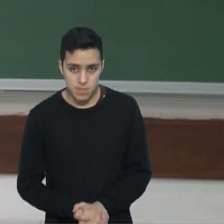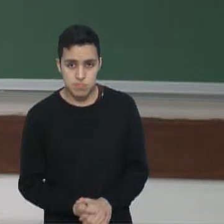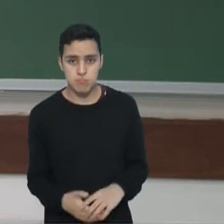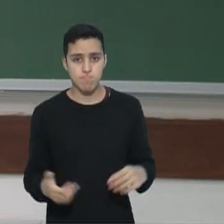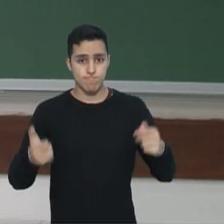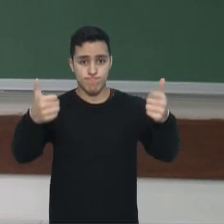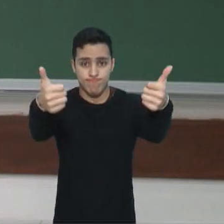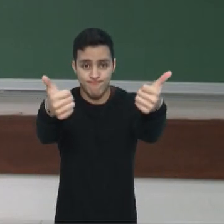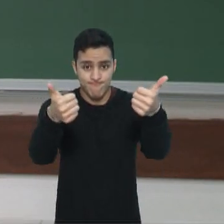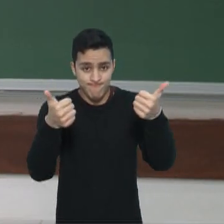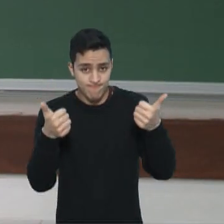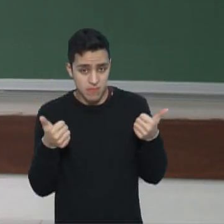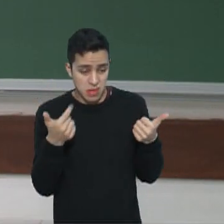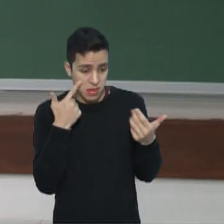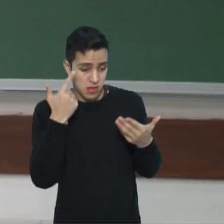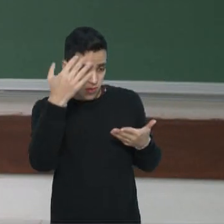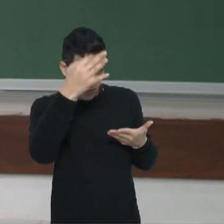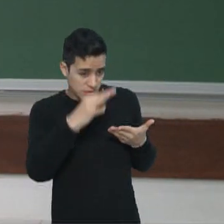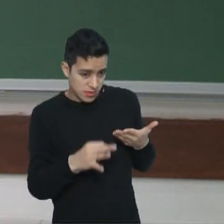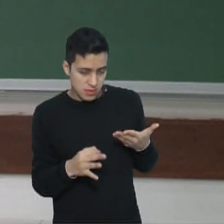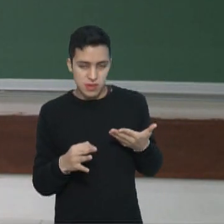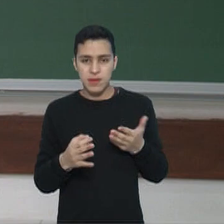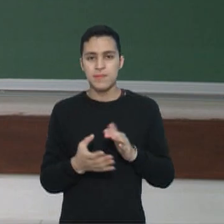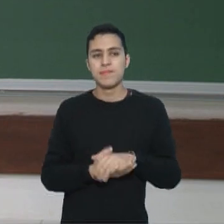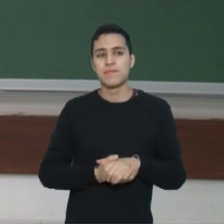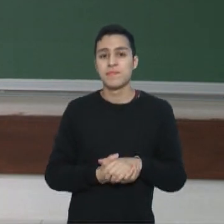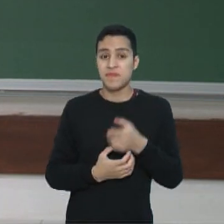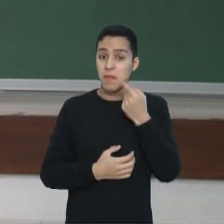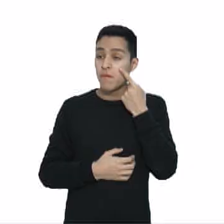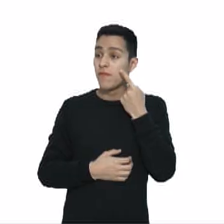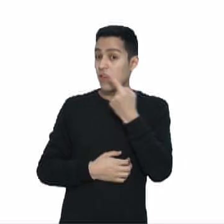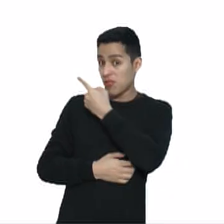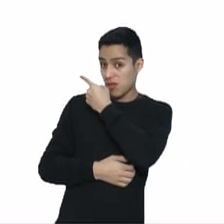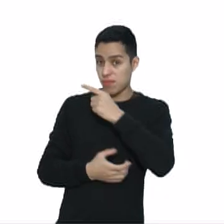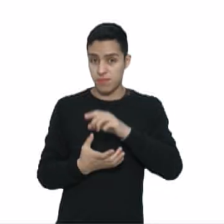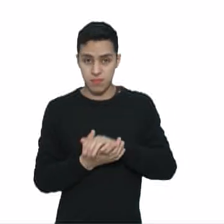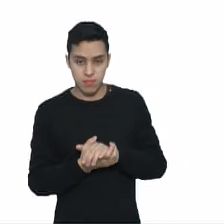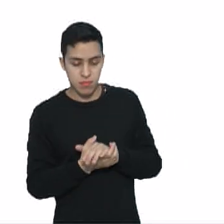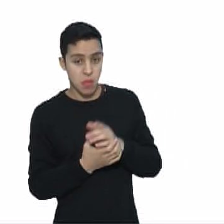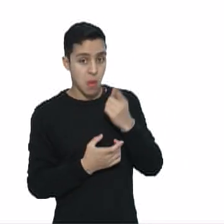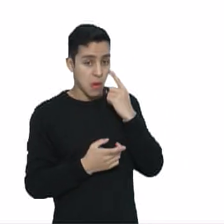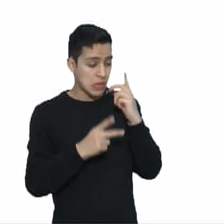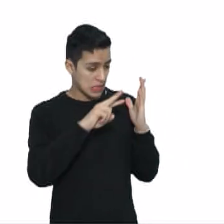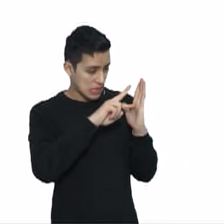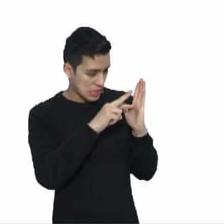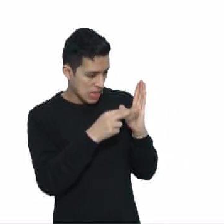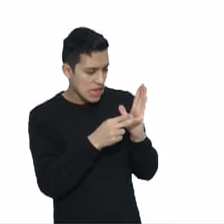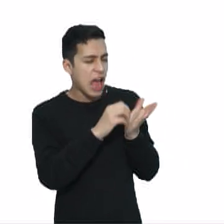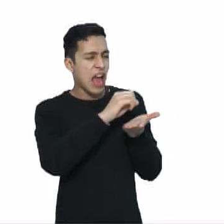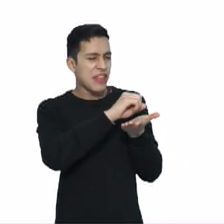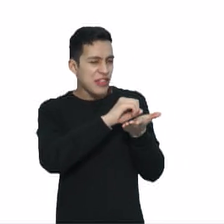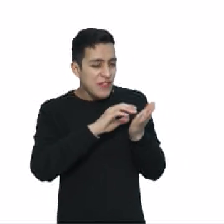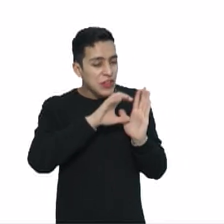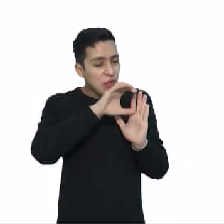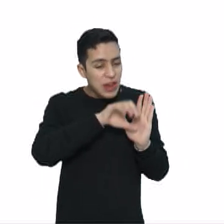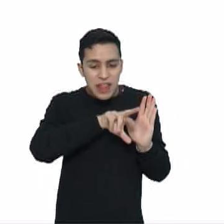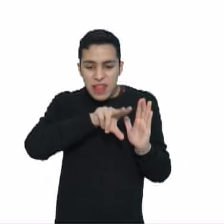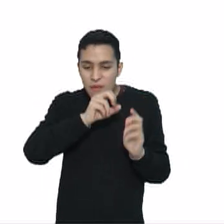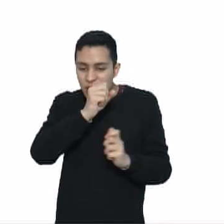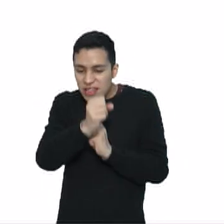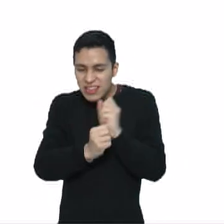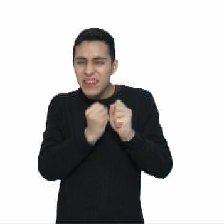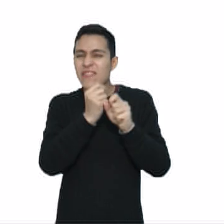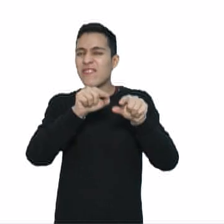Vamos à correção? Confira. O significado de atividades curriculares não letivas